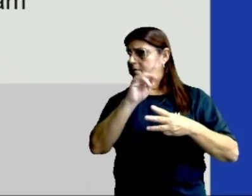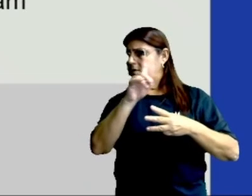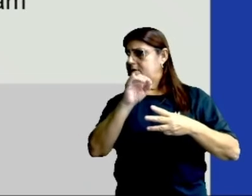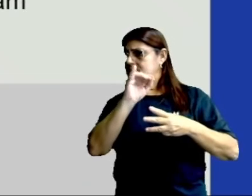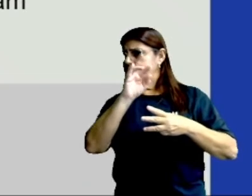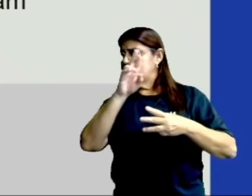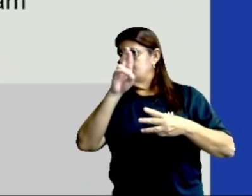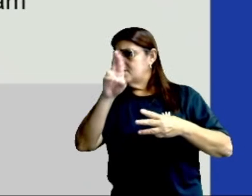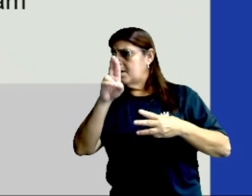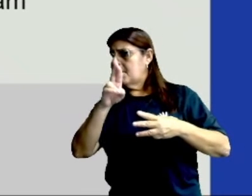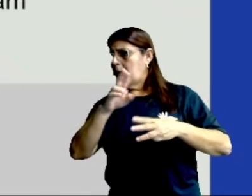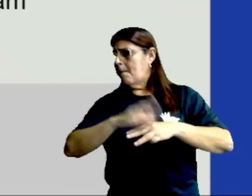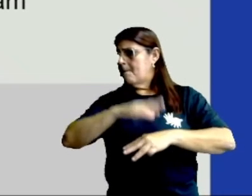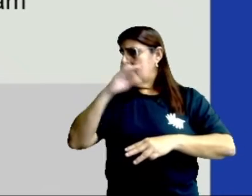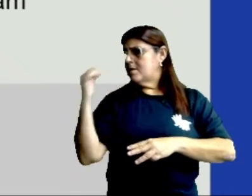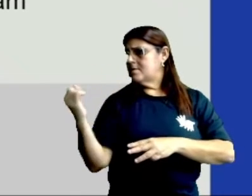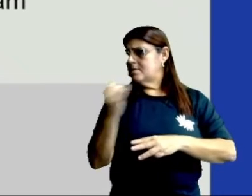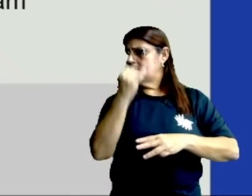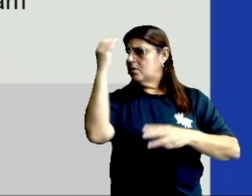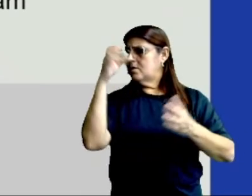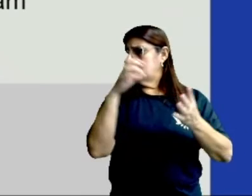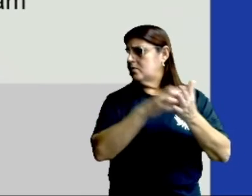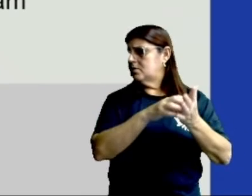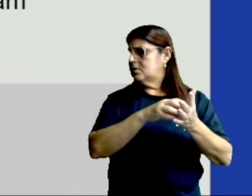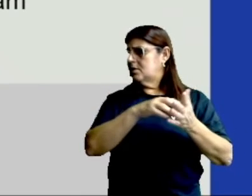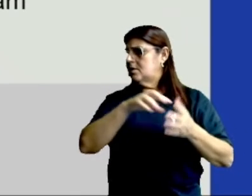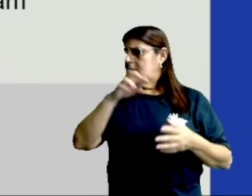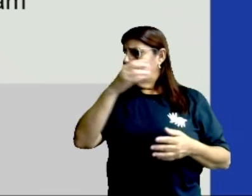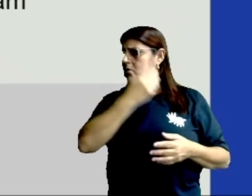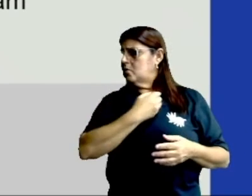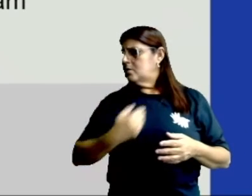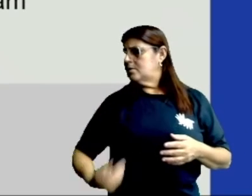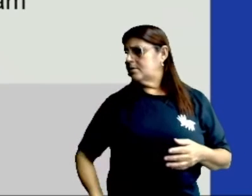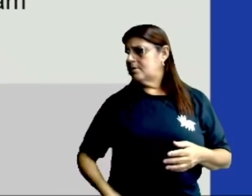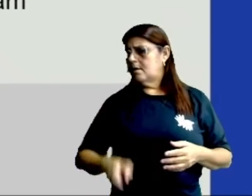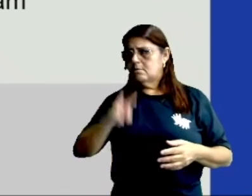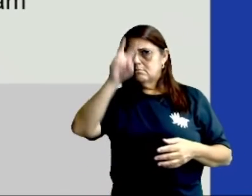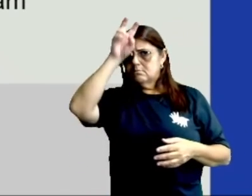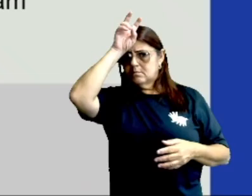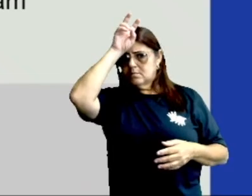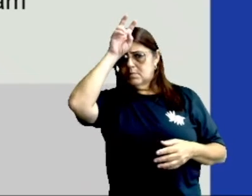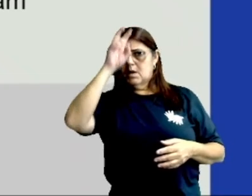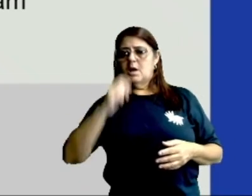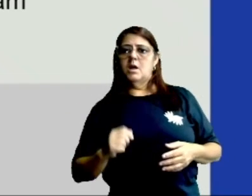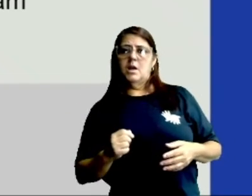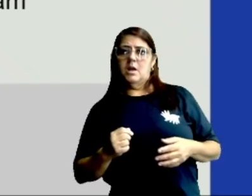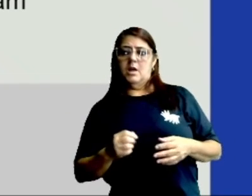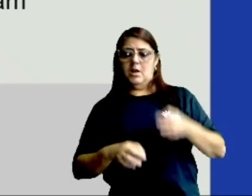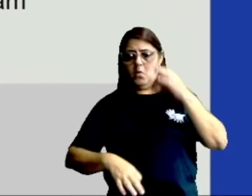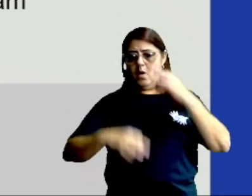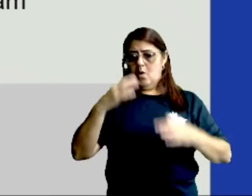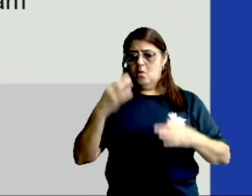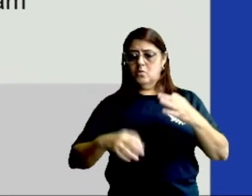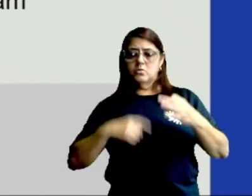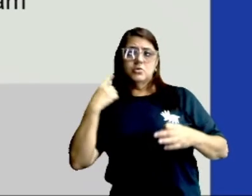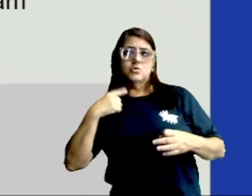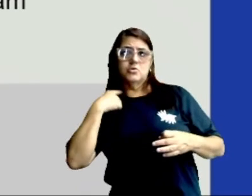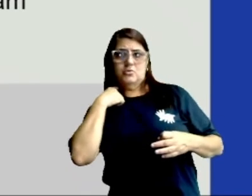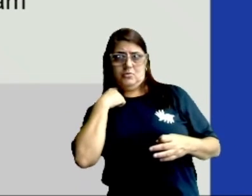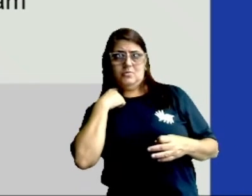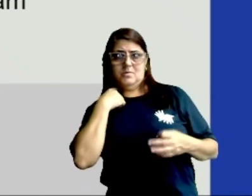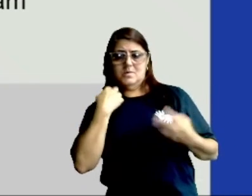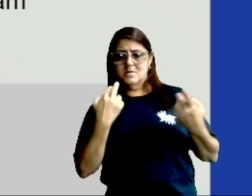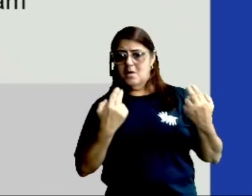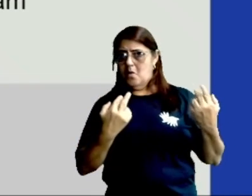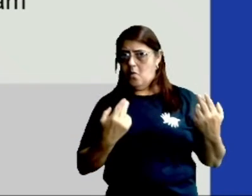vizinho que era considerado um dos funcionários mais importantes do Egito antigo porque ele presa e dia ou seja ele se via como de Juiz hoje em dia né